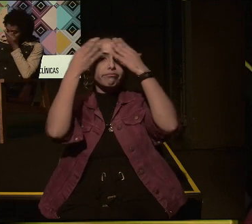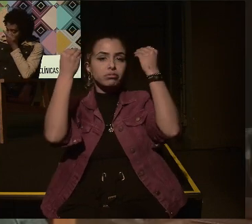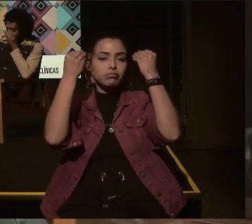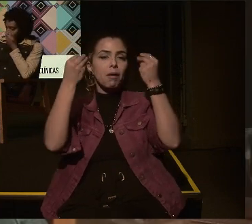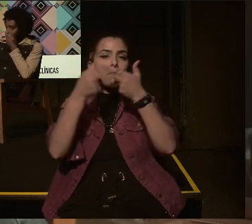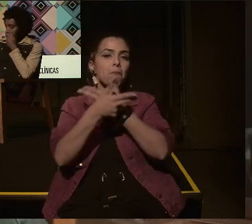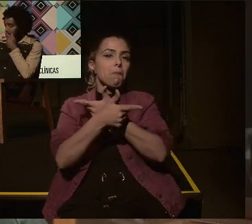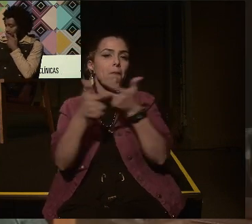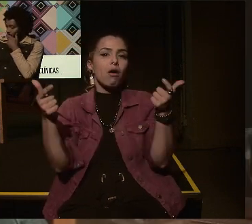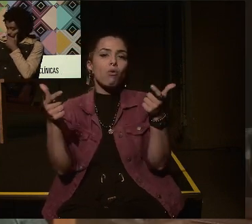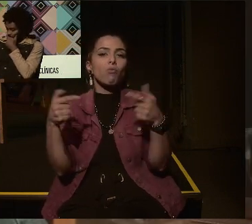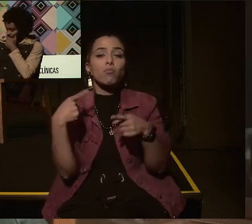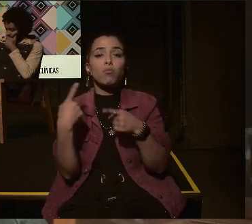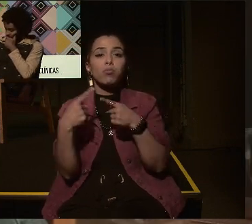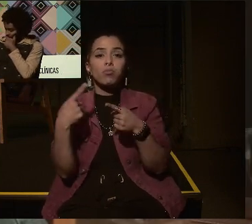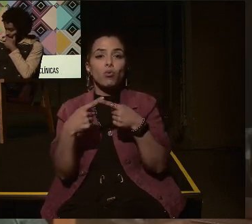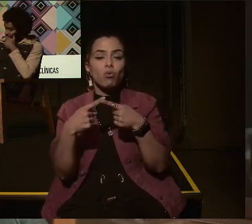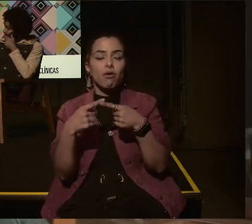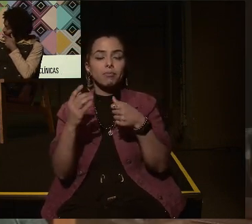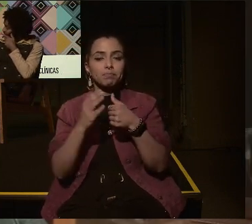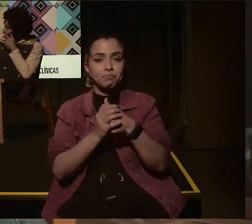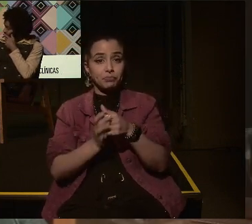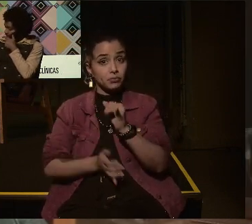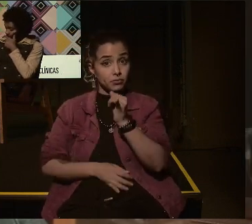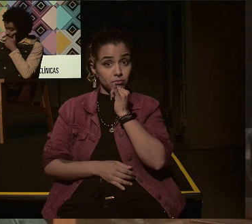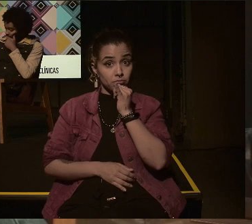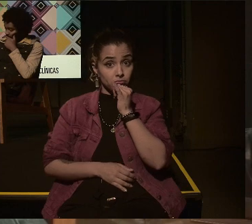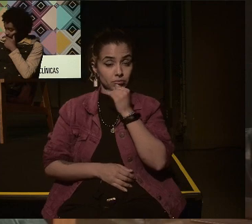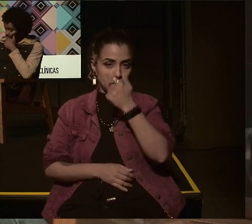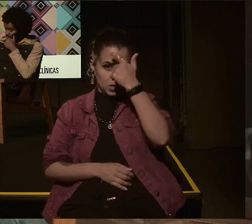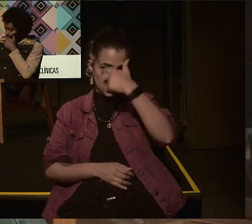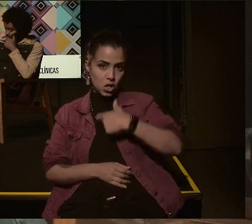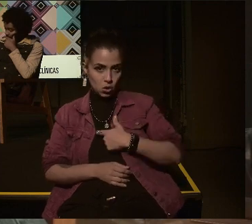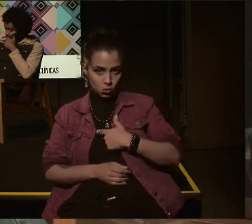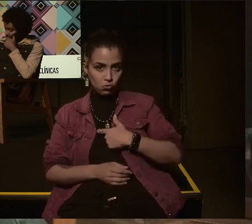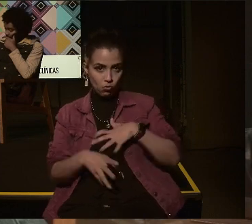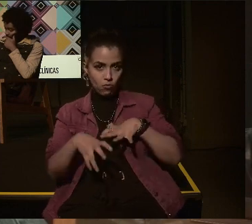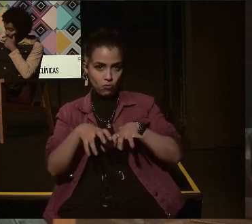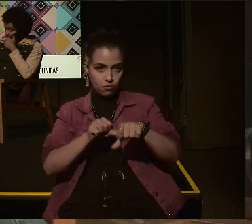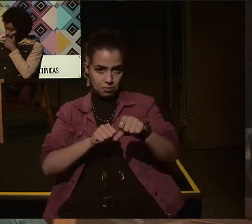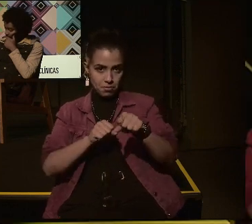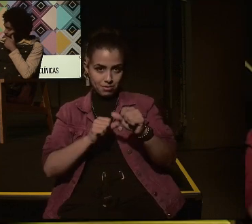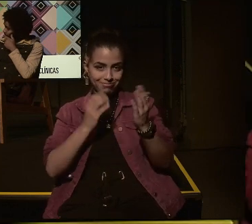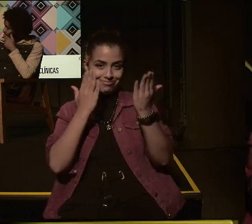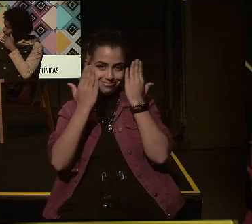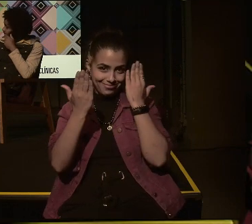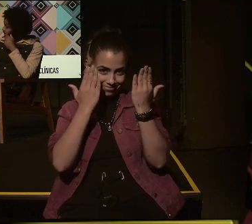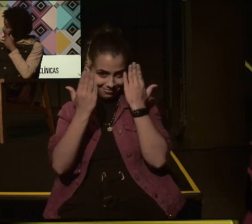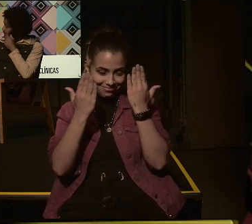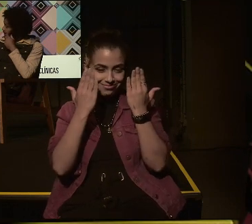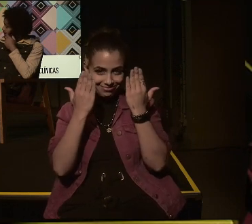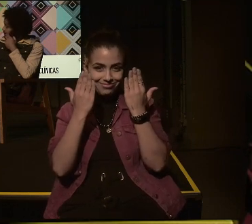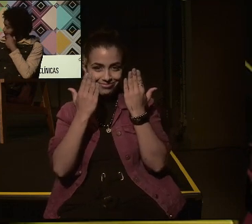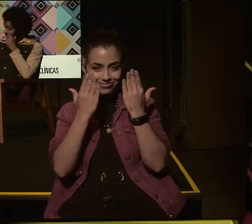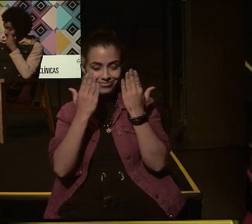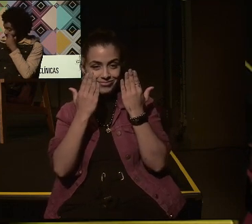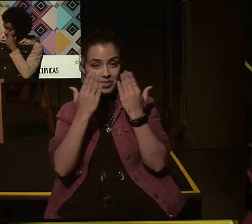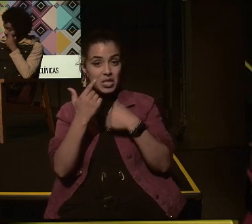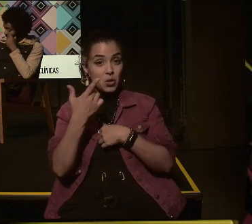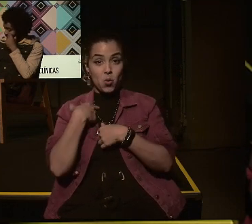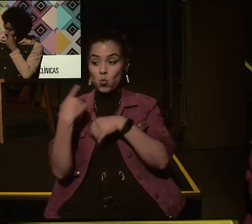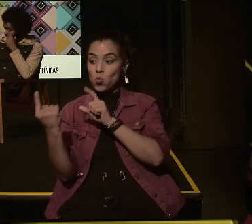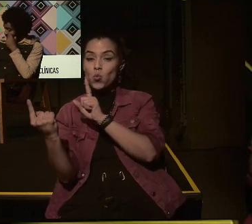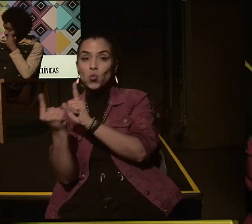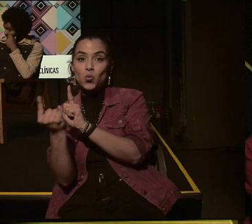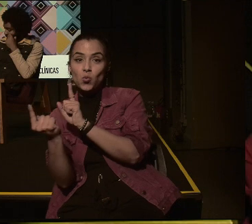E um dos desnorteamentos era que eu não ia atender, né? Eu sou psicólogo, né? Vocês podem imaginar. Que eu não ia